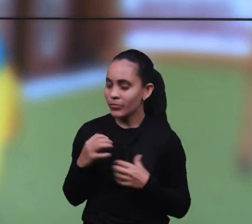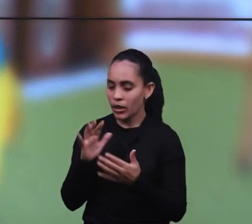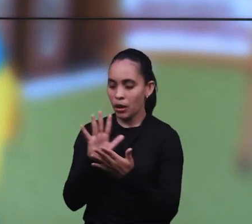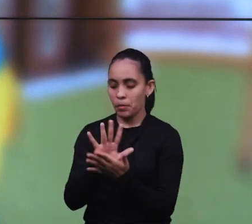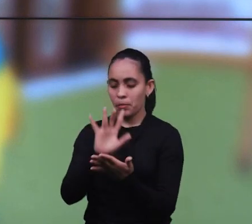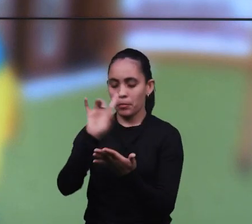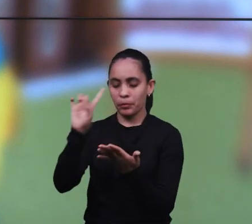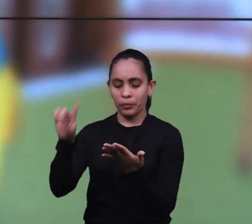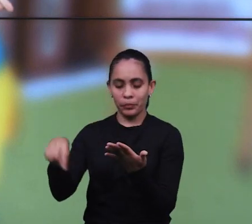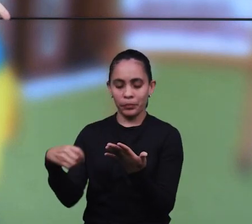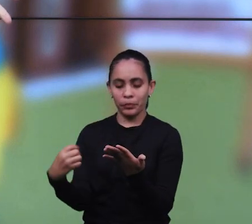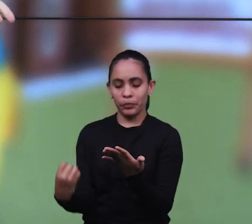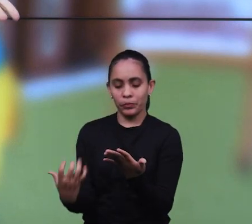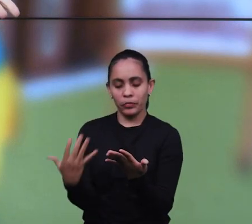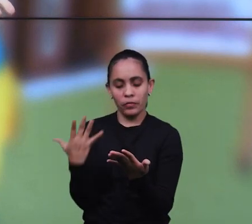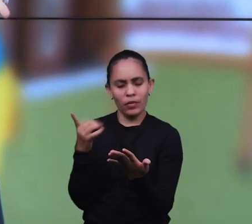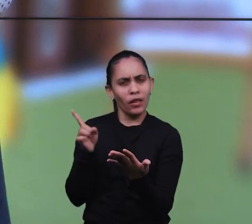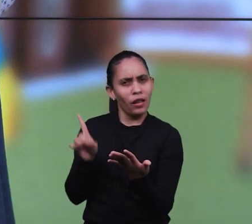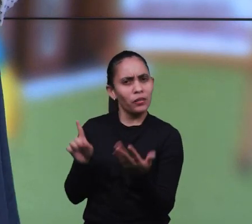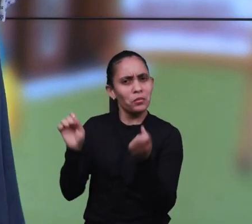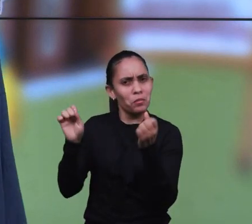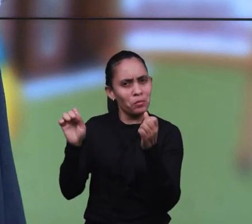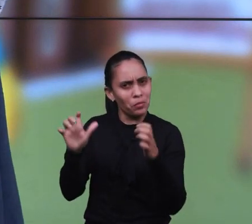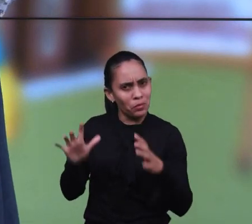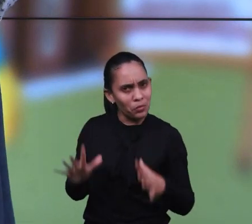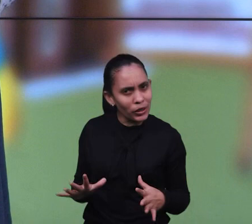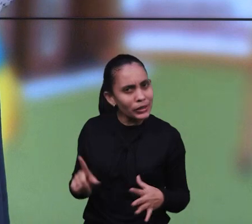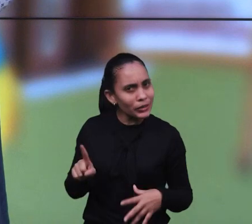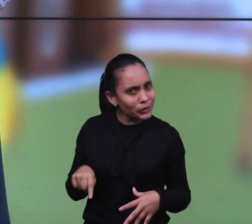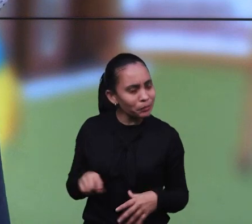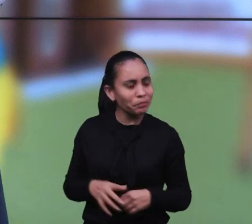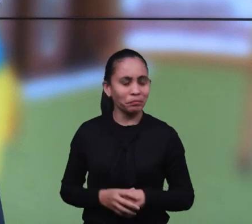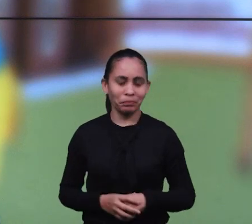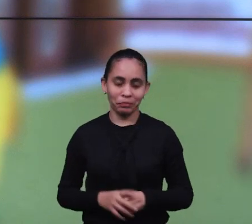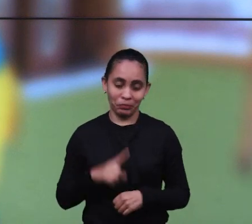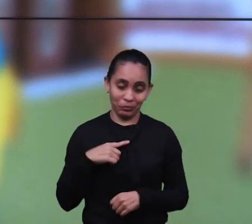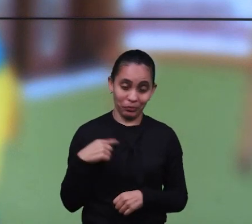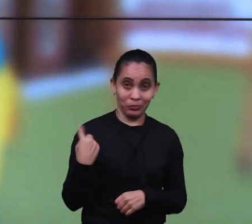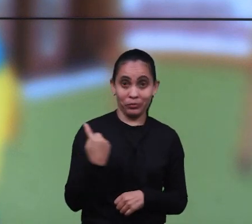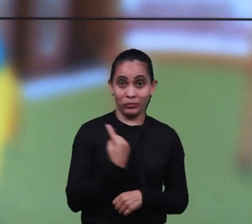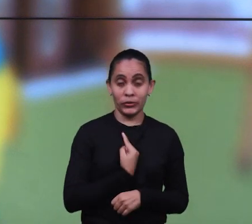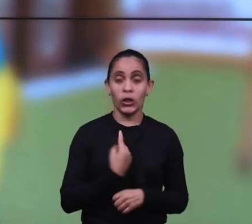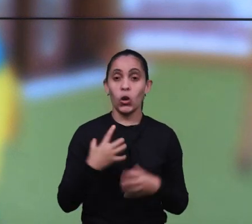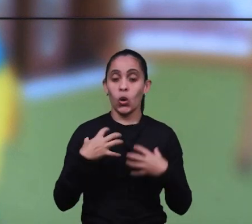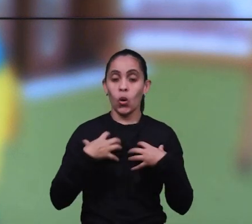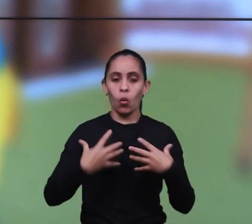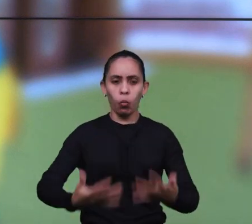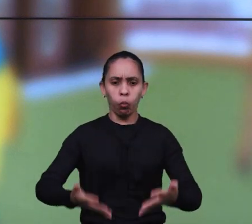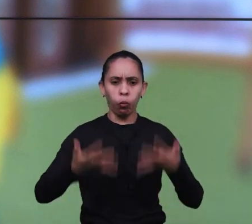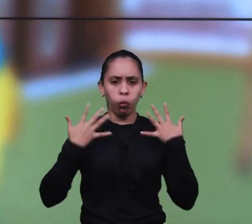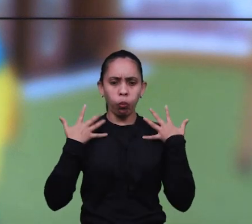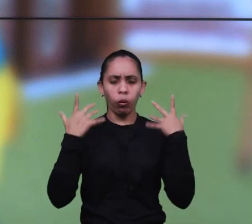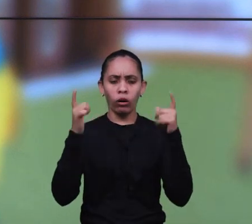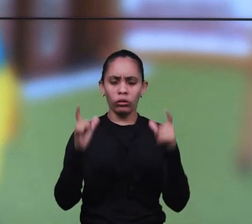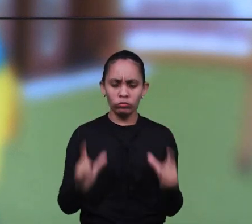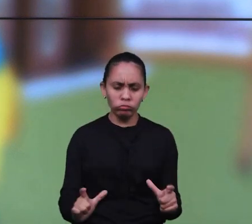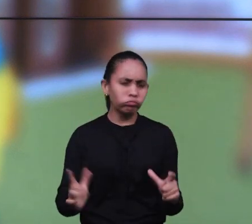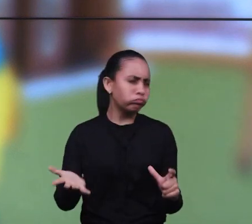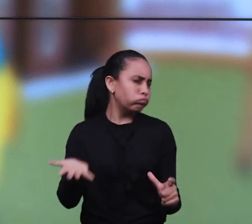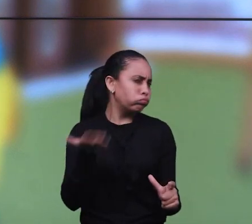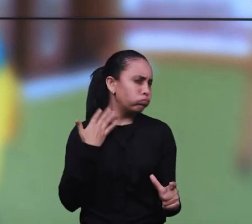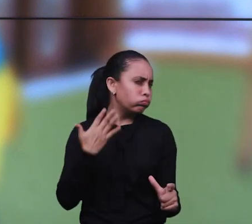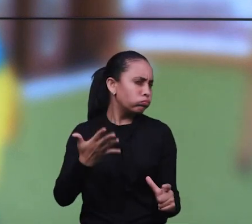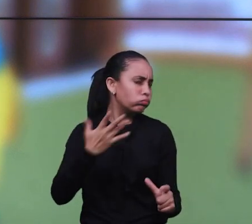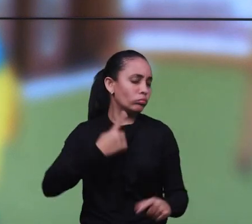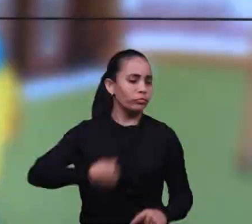Senhor, nos alimentarmos da palavra do Senhor. Que bênção, não é? E lá, quando eles estavam assim no calor do